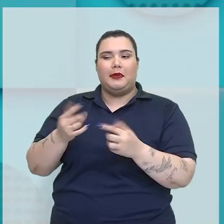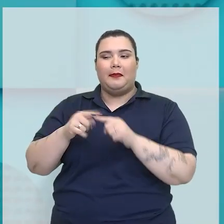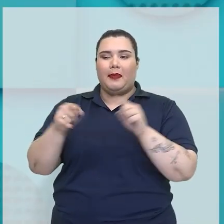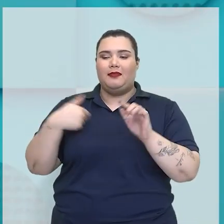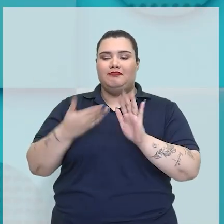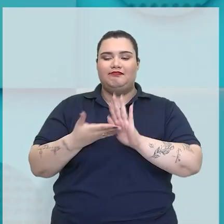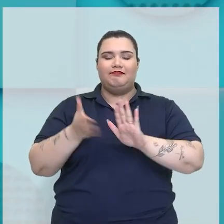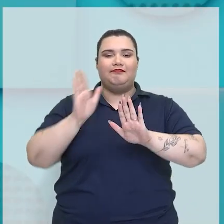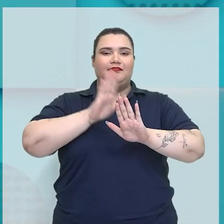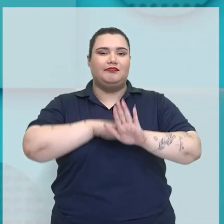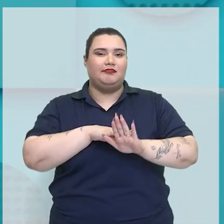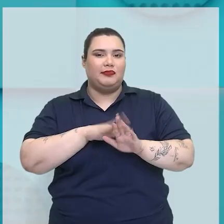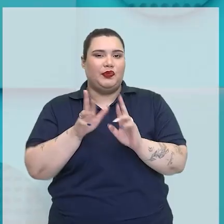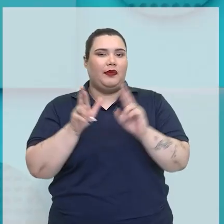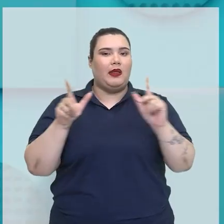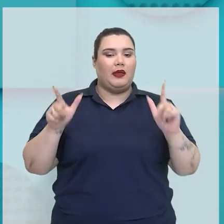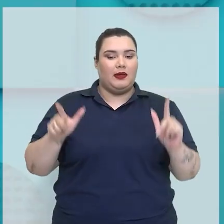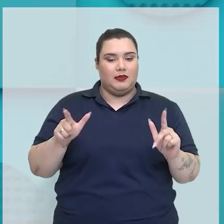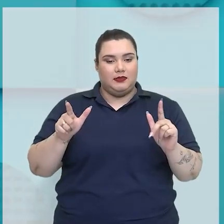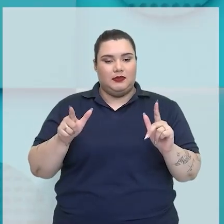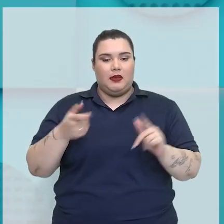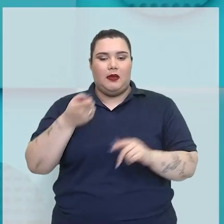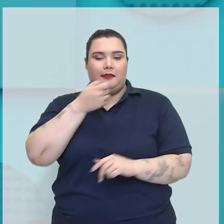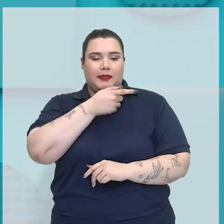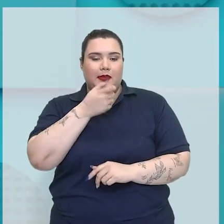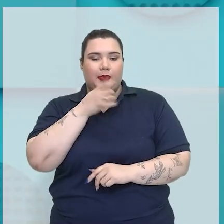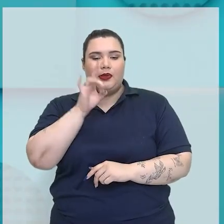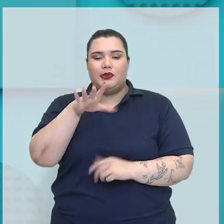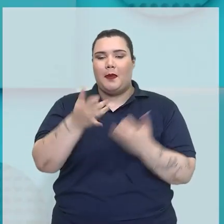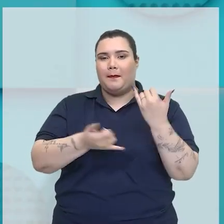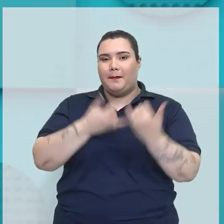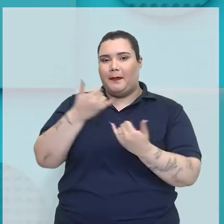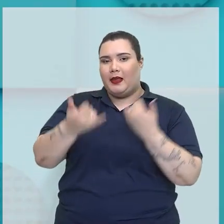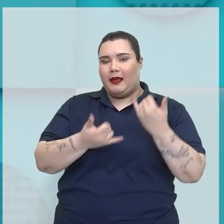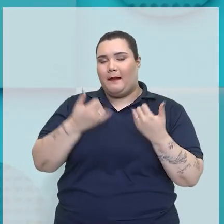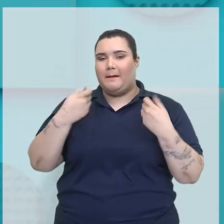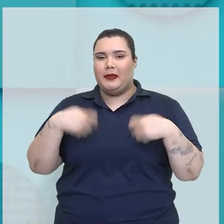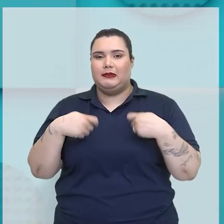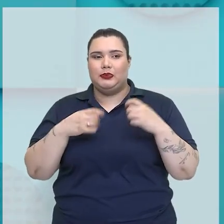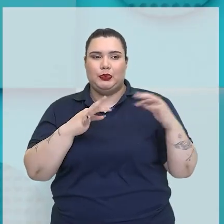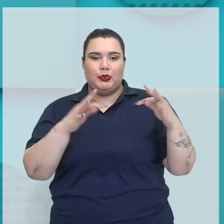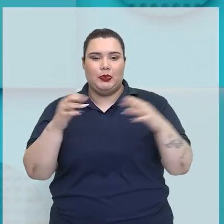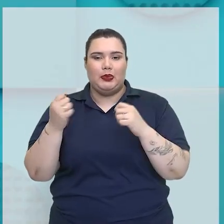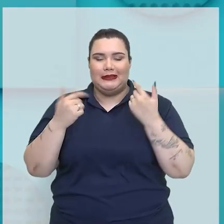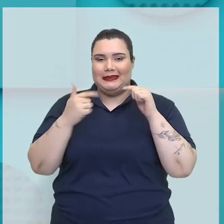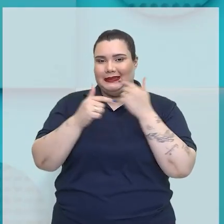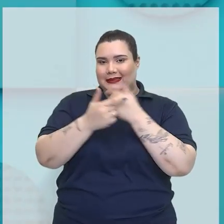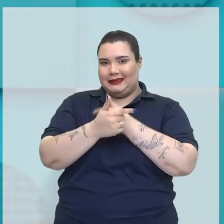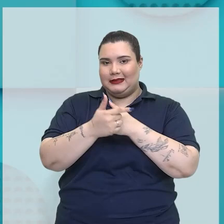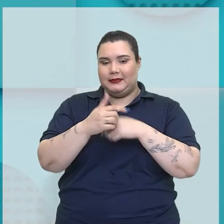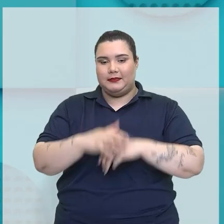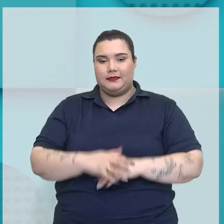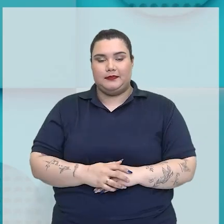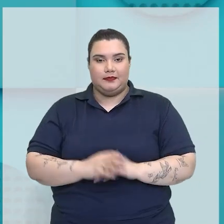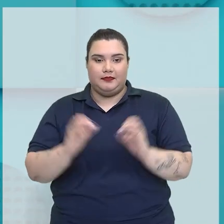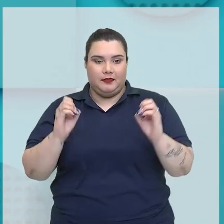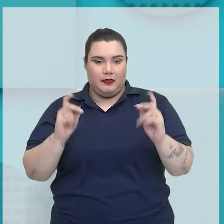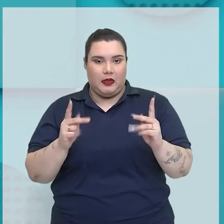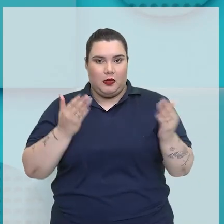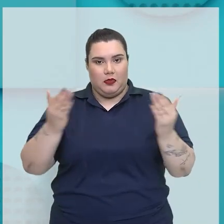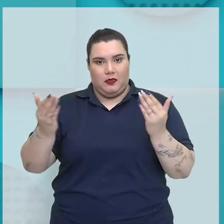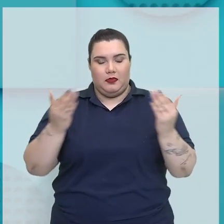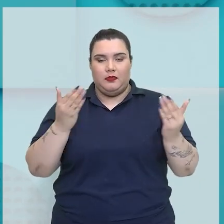E no humor, se quer apenas fazer uma brincadeira para gerar o entretenimento. Muito bem, então essa é a diferença entre